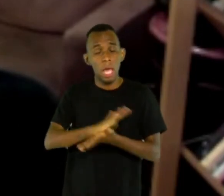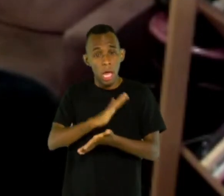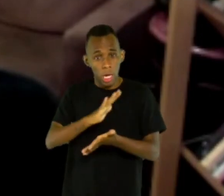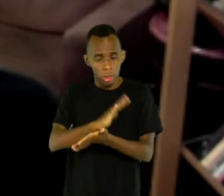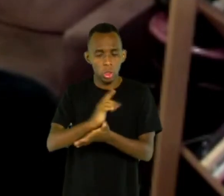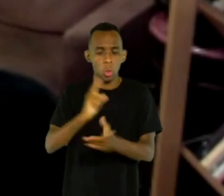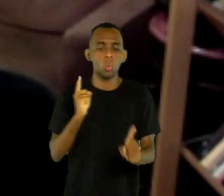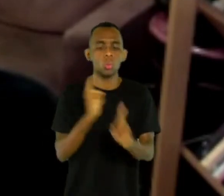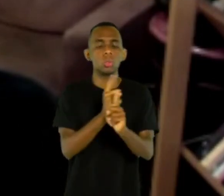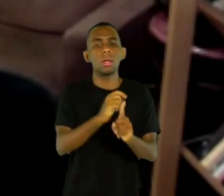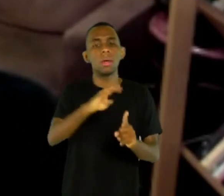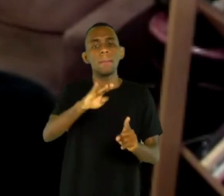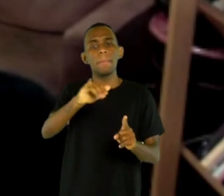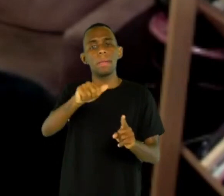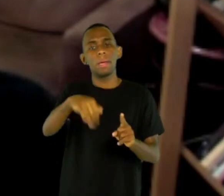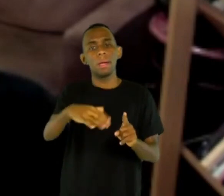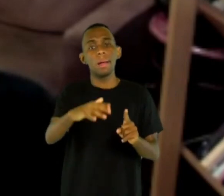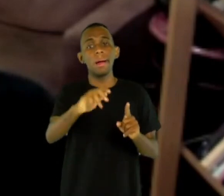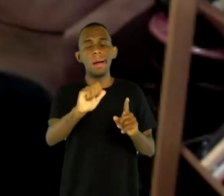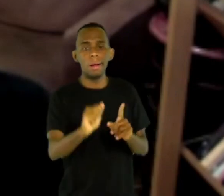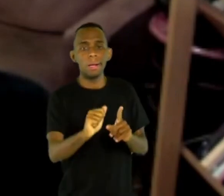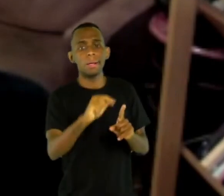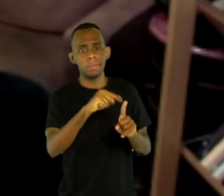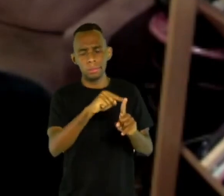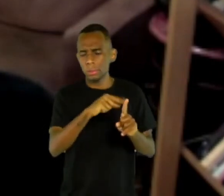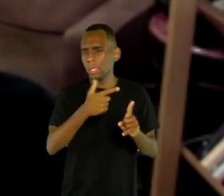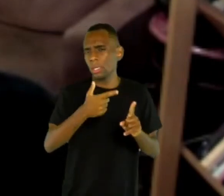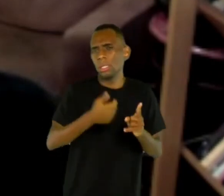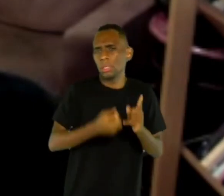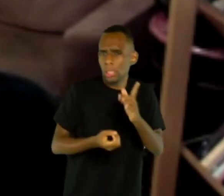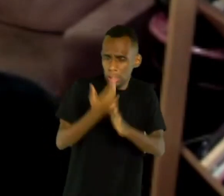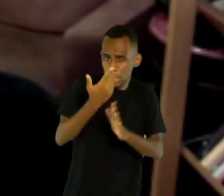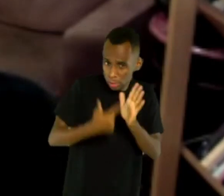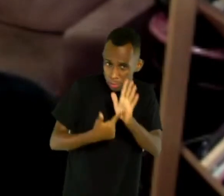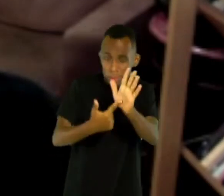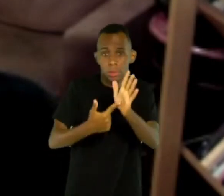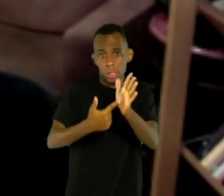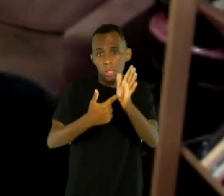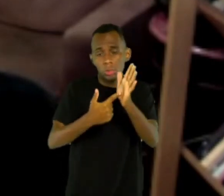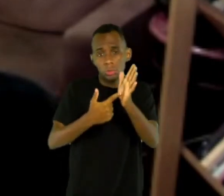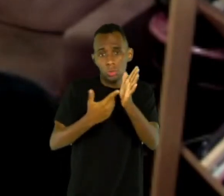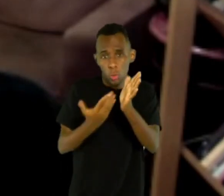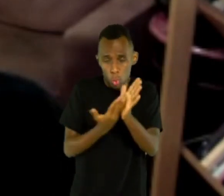escrevendo, estava lançando o livrinho dela, que chamava-se Quando me